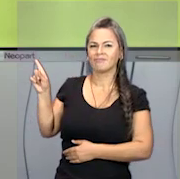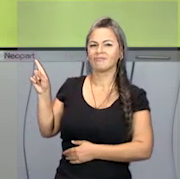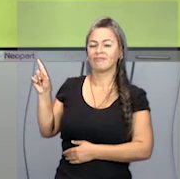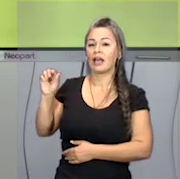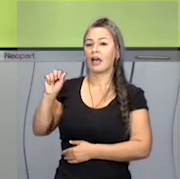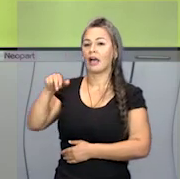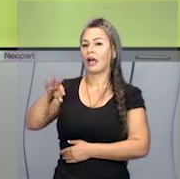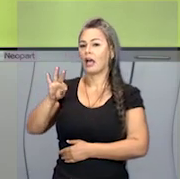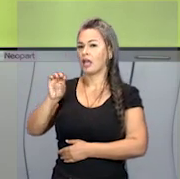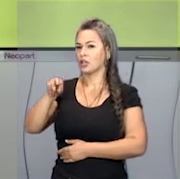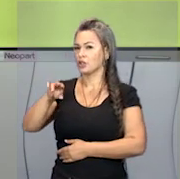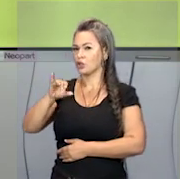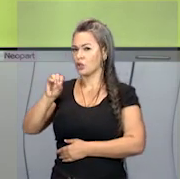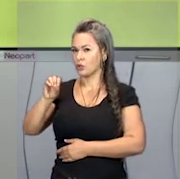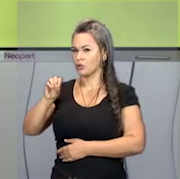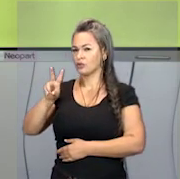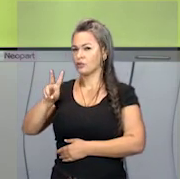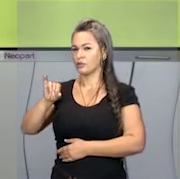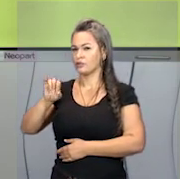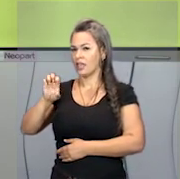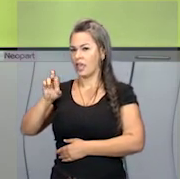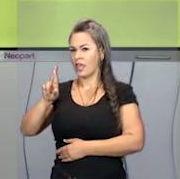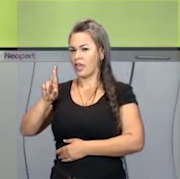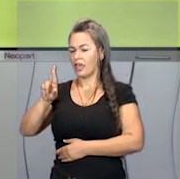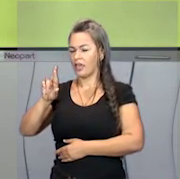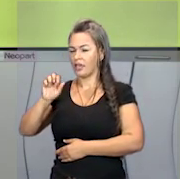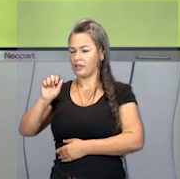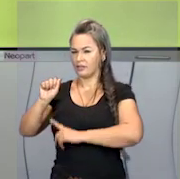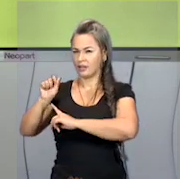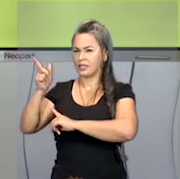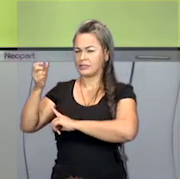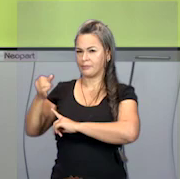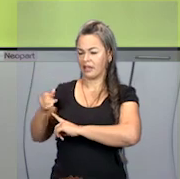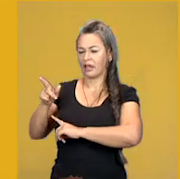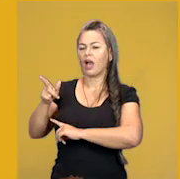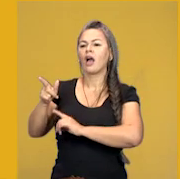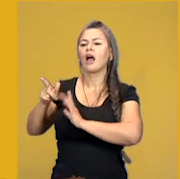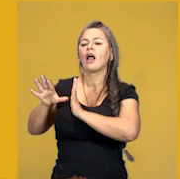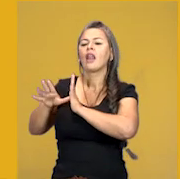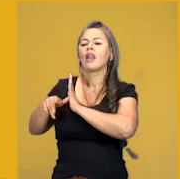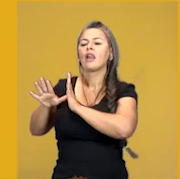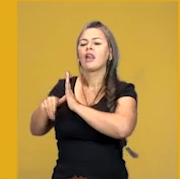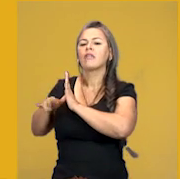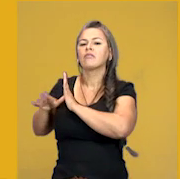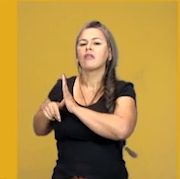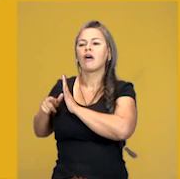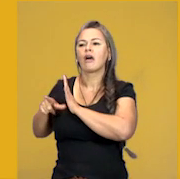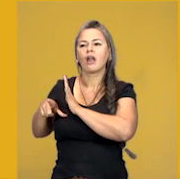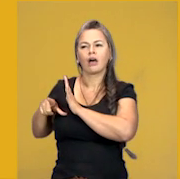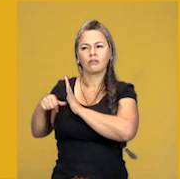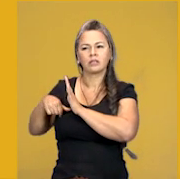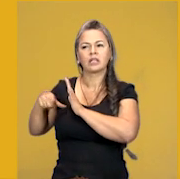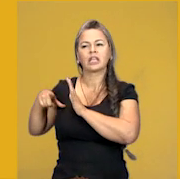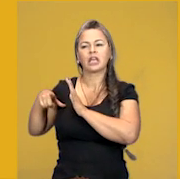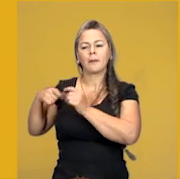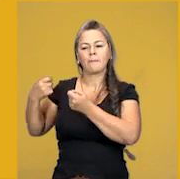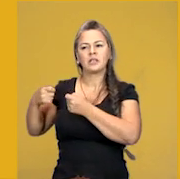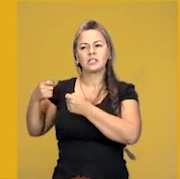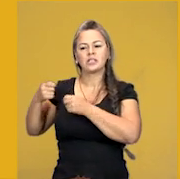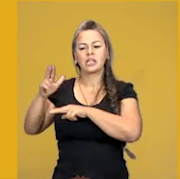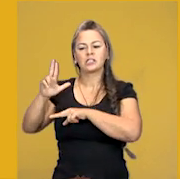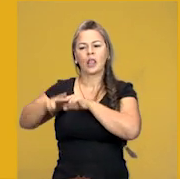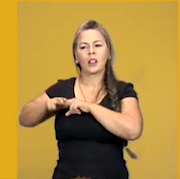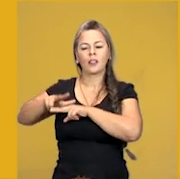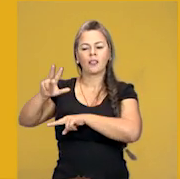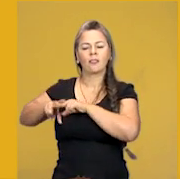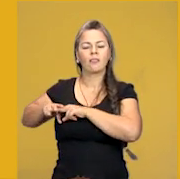Antônio Vieira, no Sermão do Bom Ladrão, onde ele fala: os ladrões que mais própria e dignamente merecem este